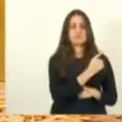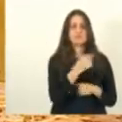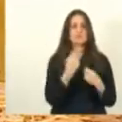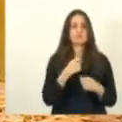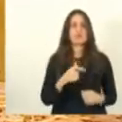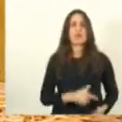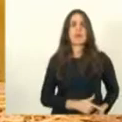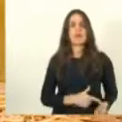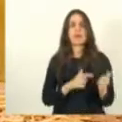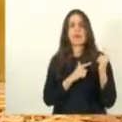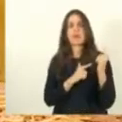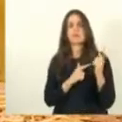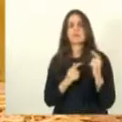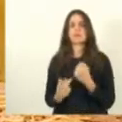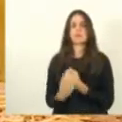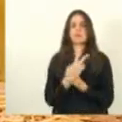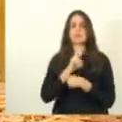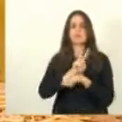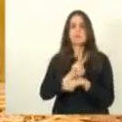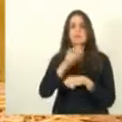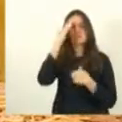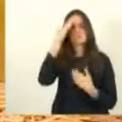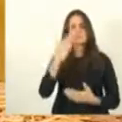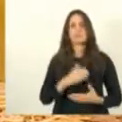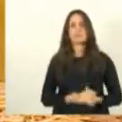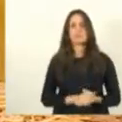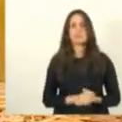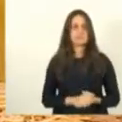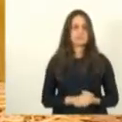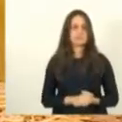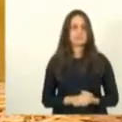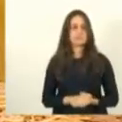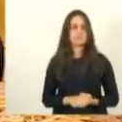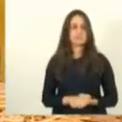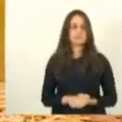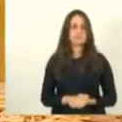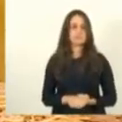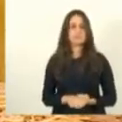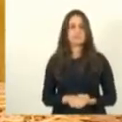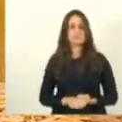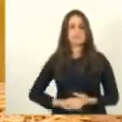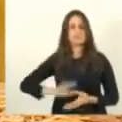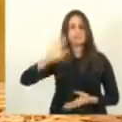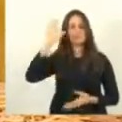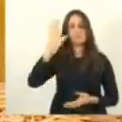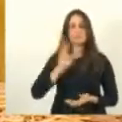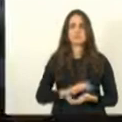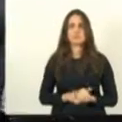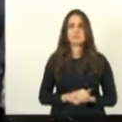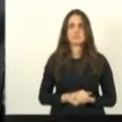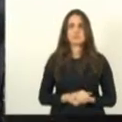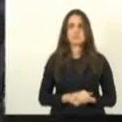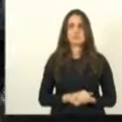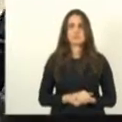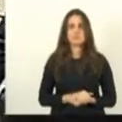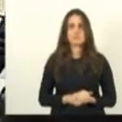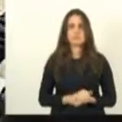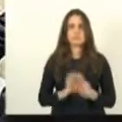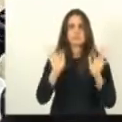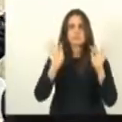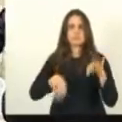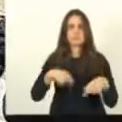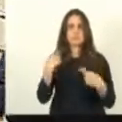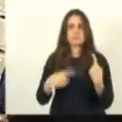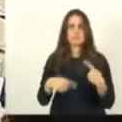possa ter uma arma para se defender. Meu muito obrigado. Pela ordem. Vou encerrar a discussão. Pela ordem, senhor